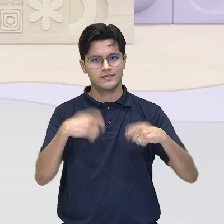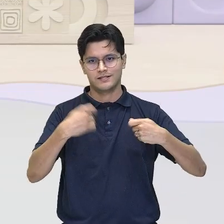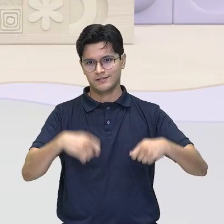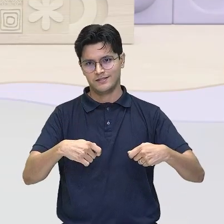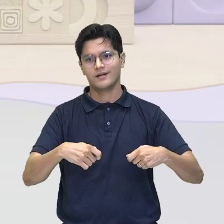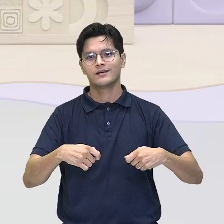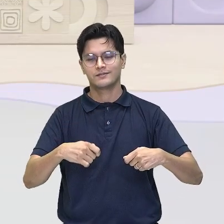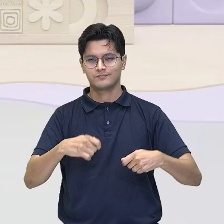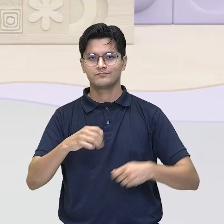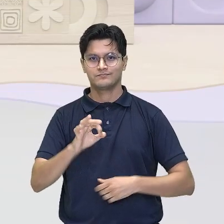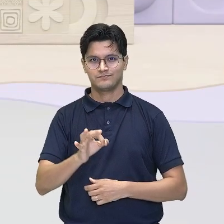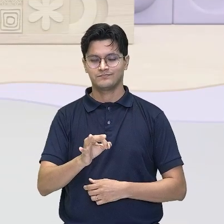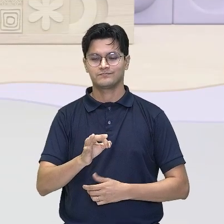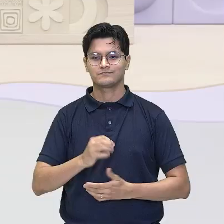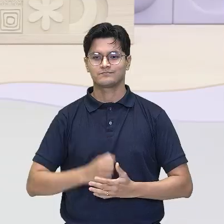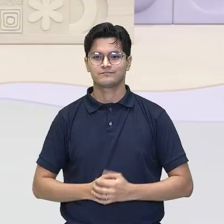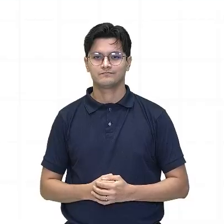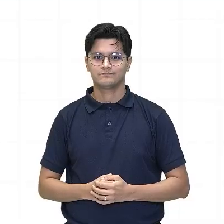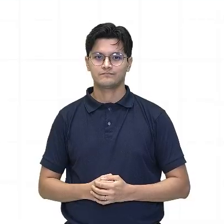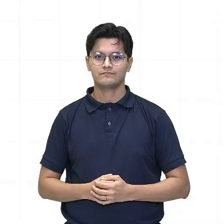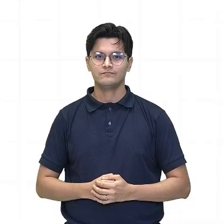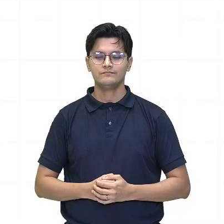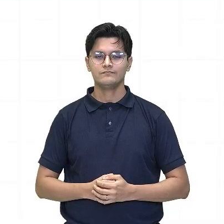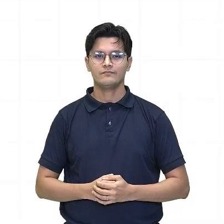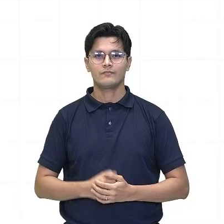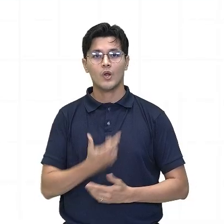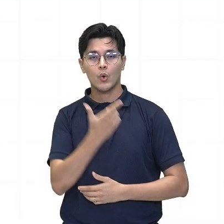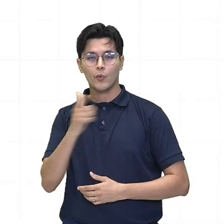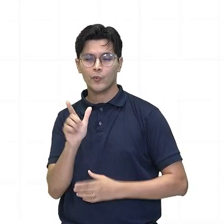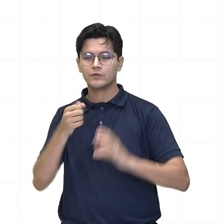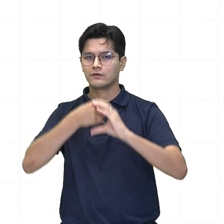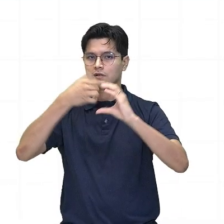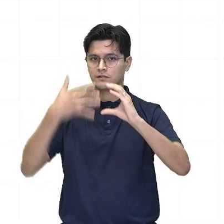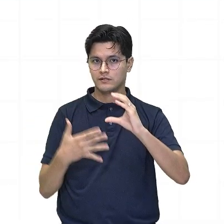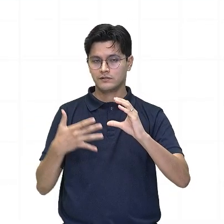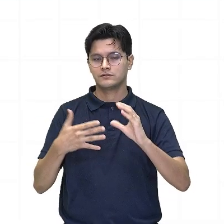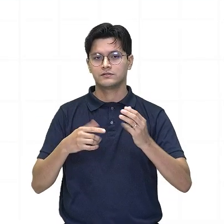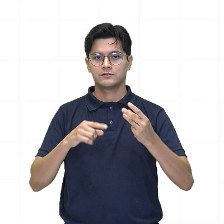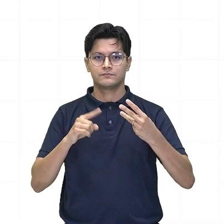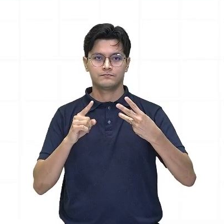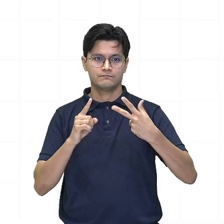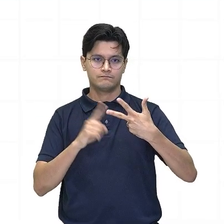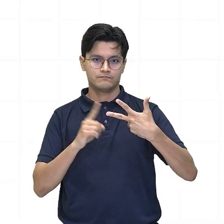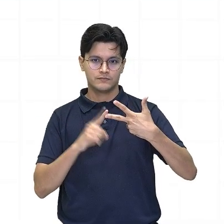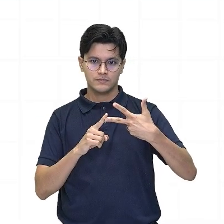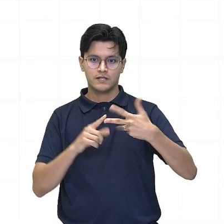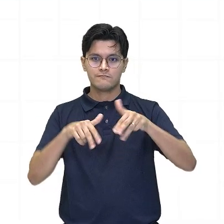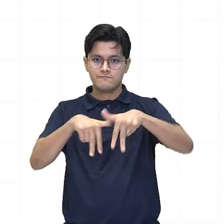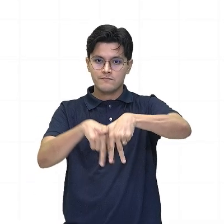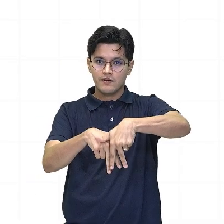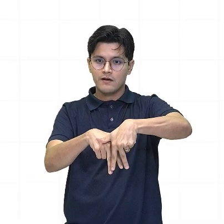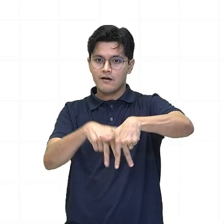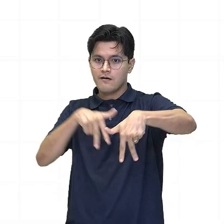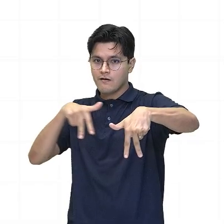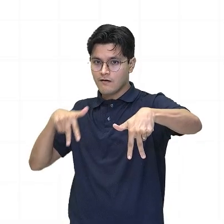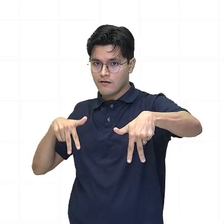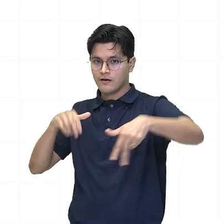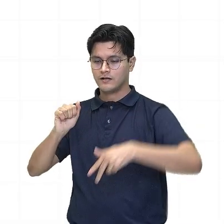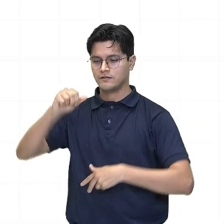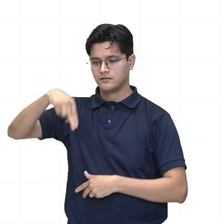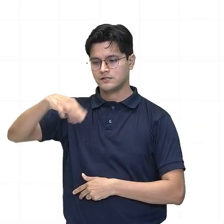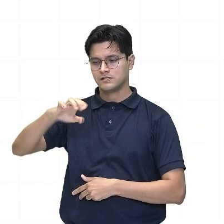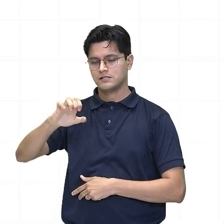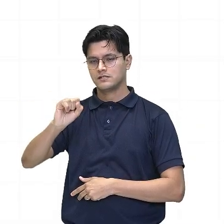sua subsistência. Vamos ver os outros dois pontos que nós separamos. A ancestralidade, a